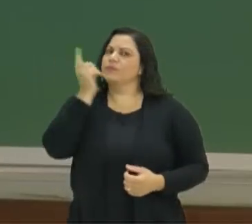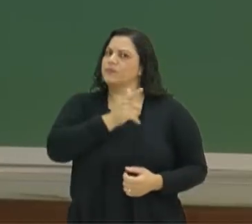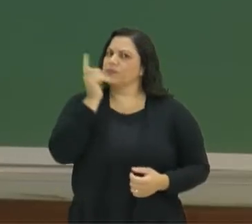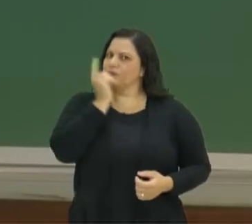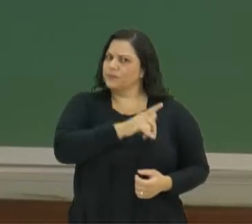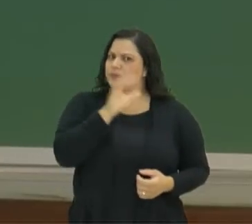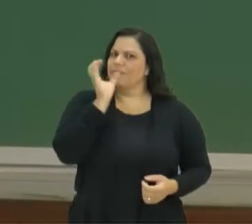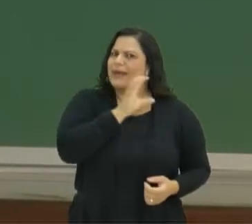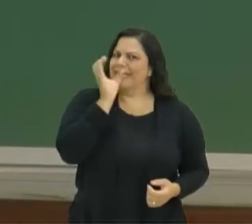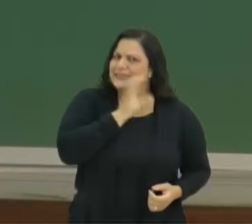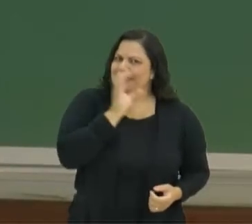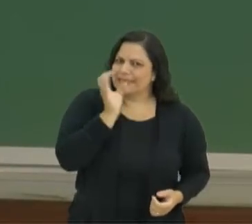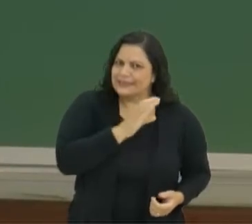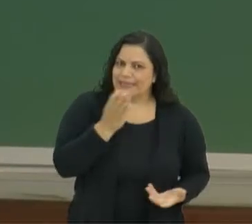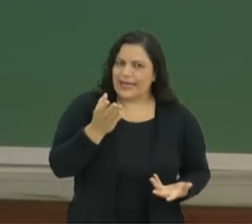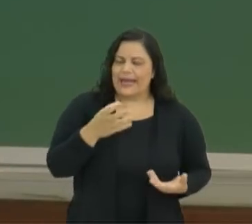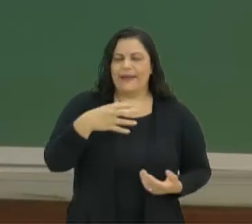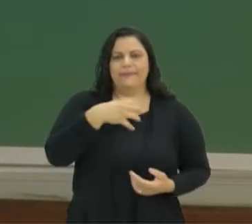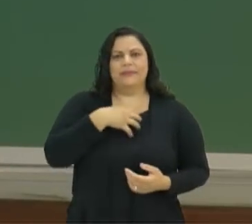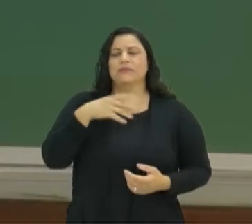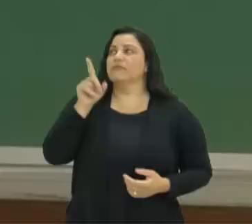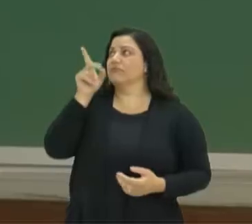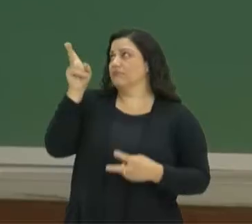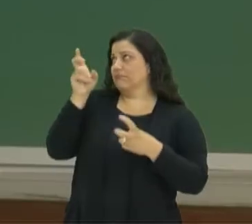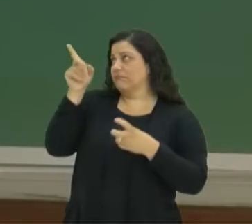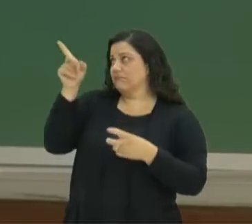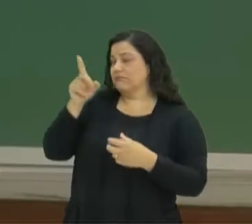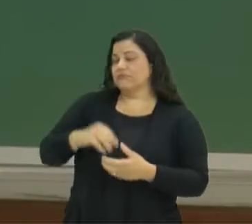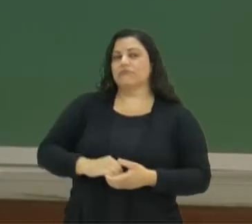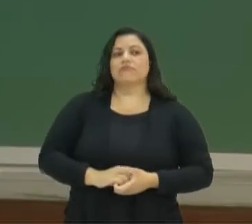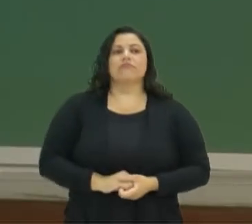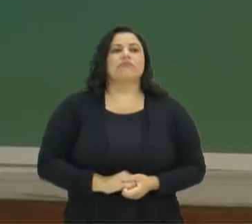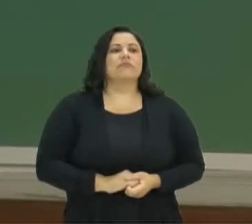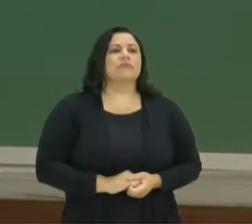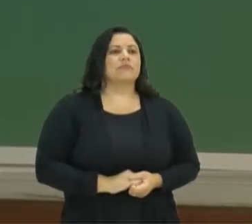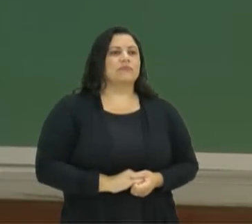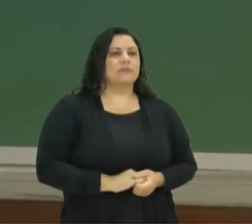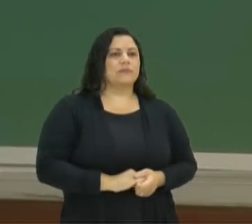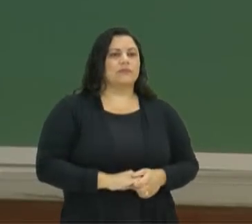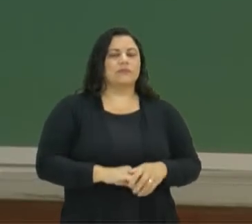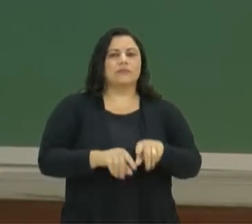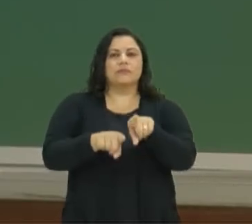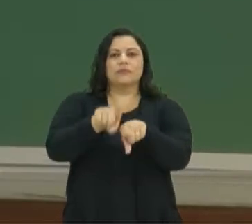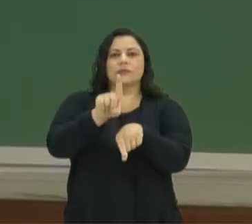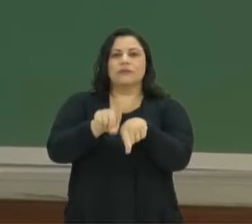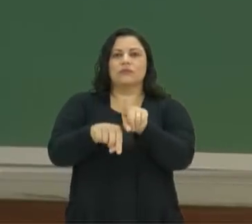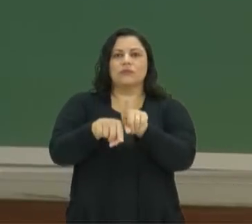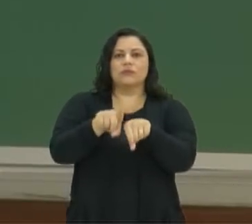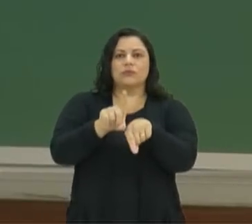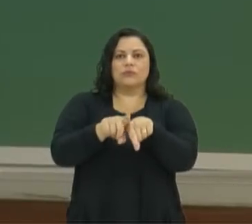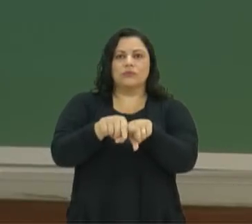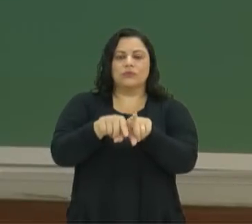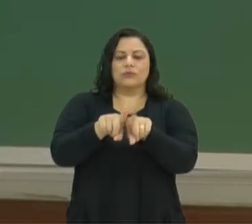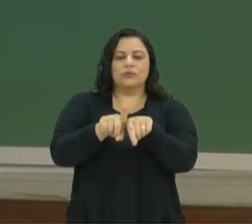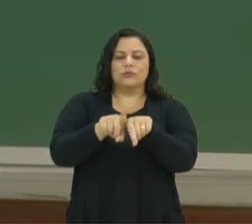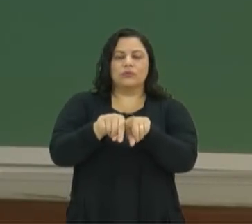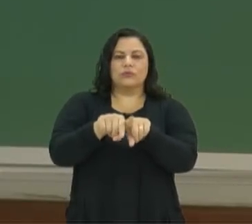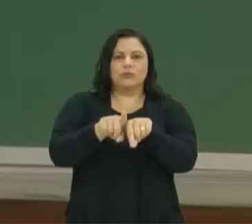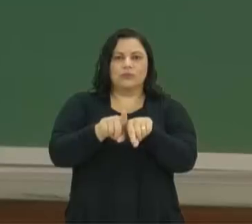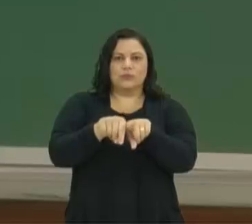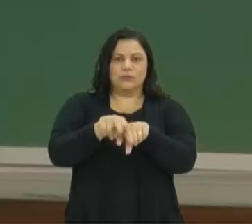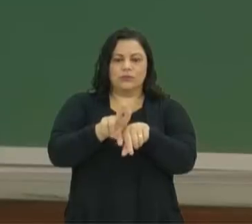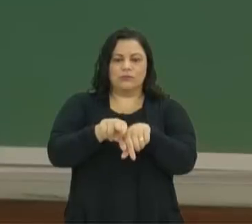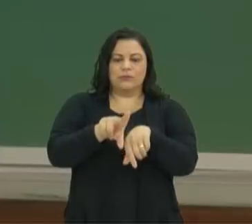nadar mais rápido, é nesse estilo, tá? Então as pernas elas vão batendo atrás, levemente